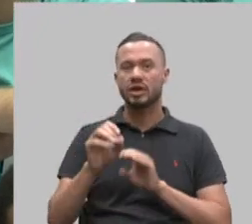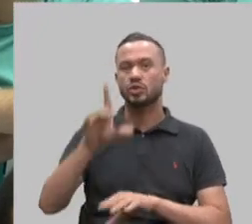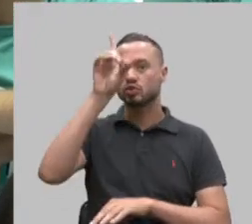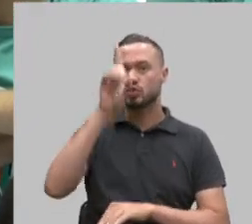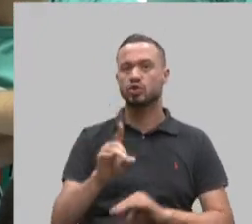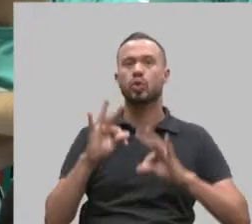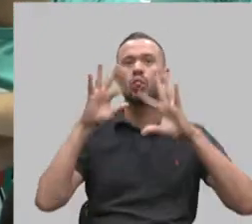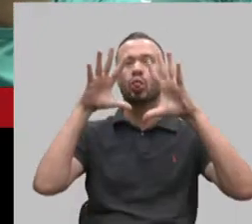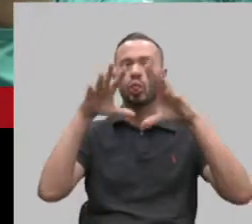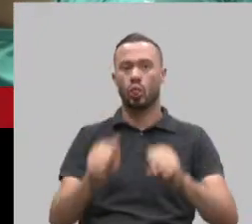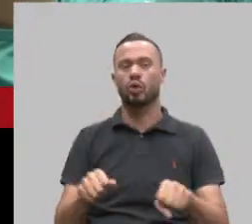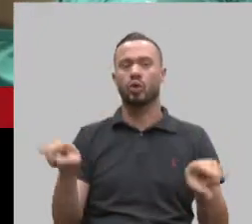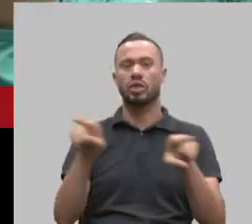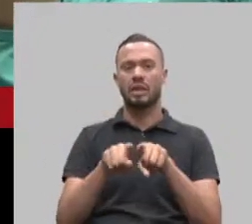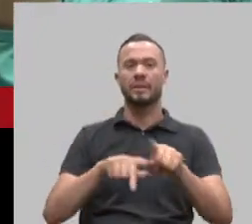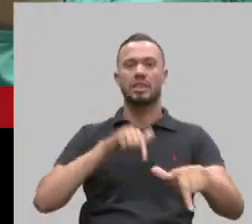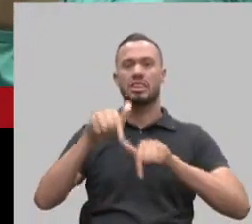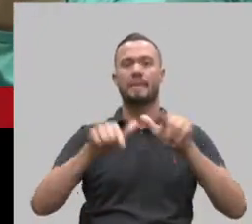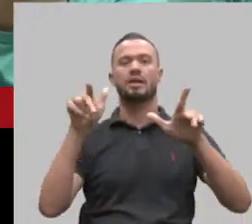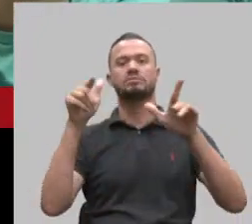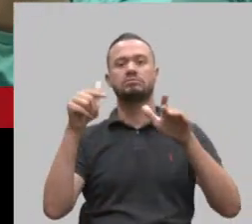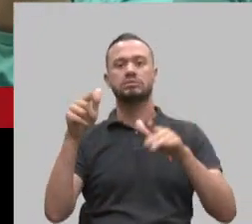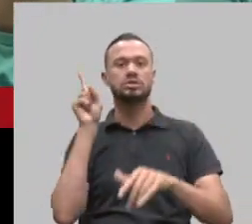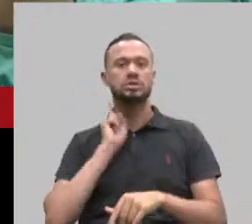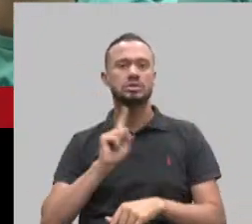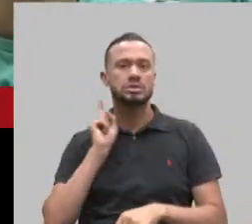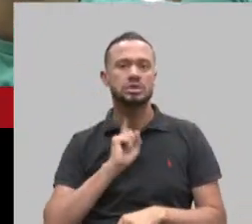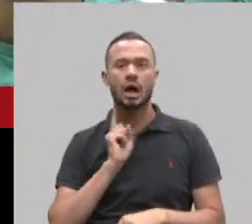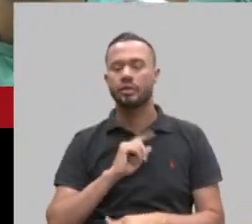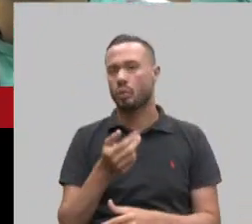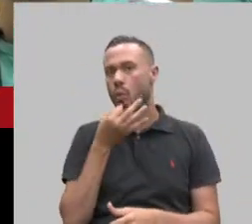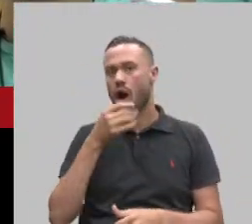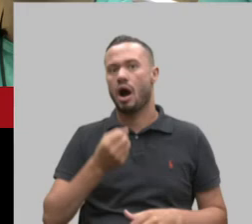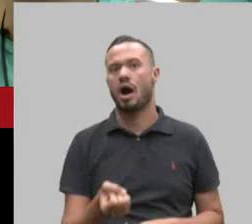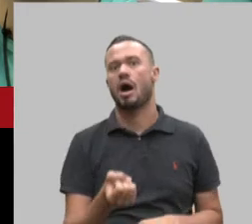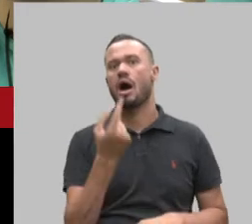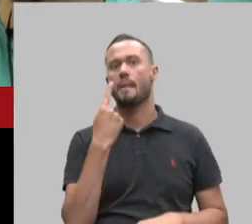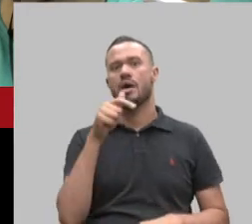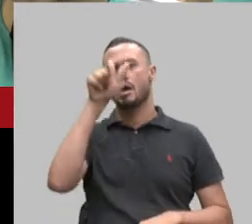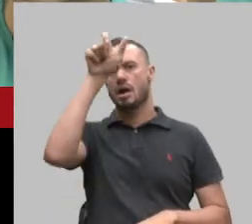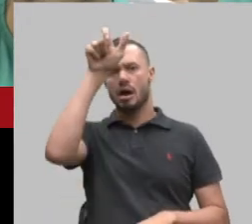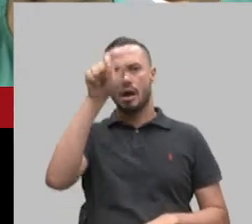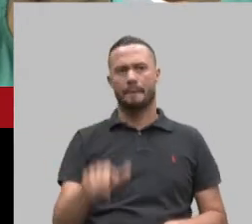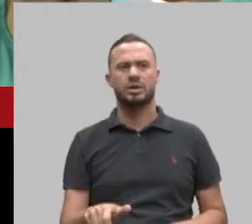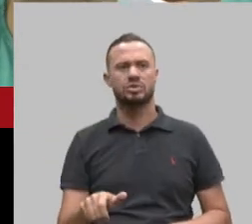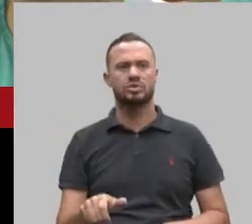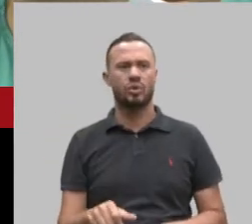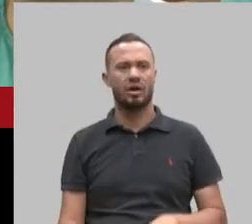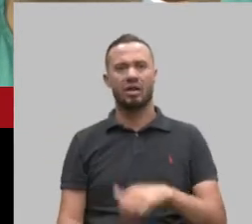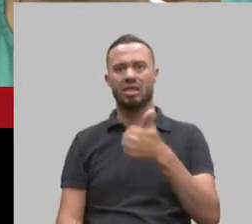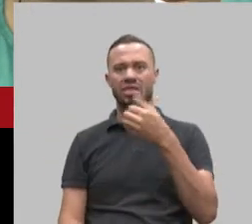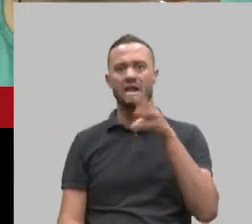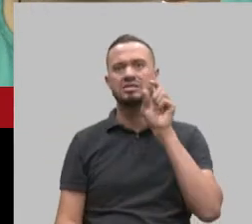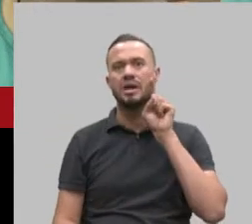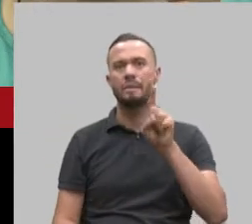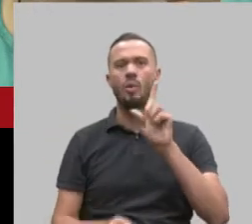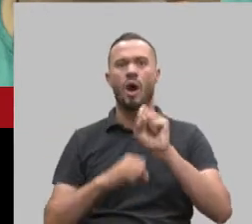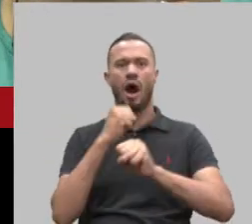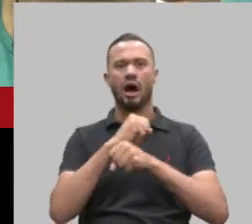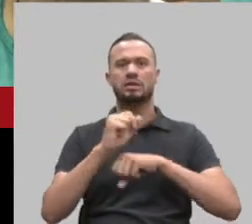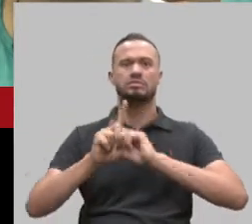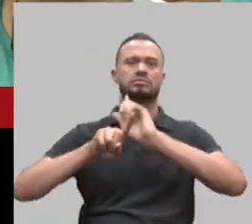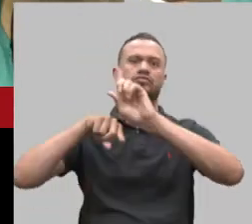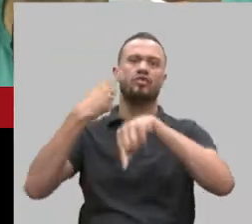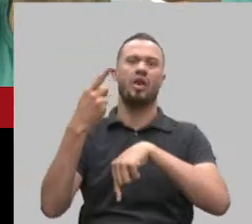dever do Estado e da família e é um absurdo o ser humano em 1 1 anos de evolução ter que lidar com